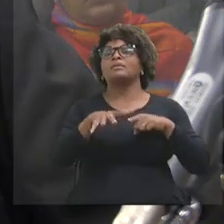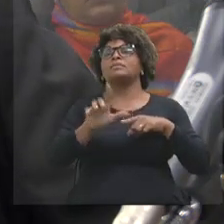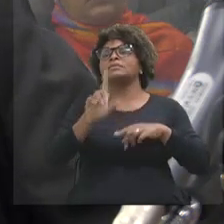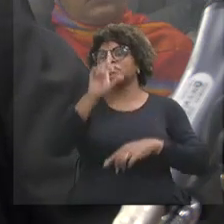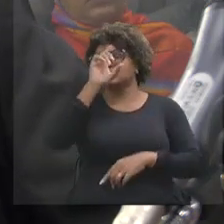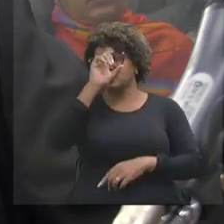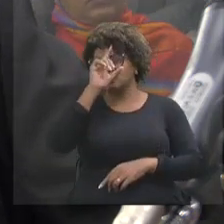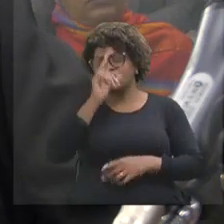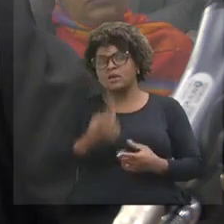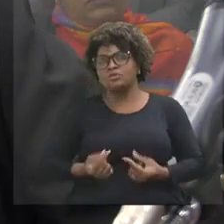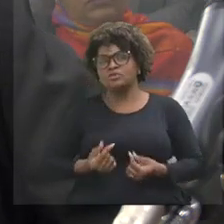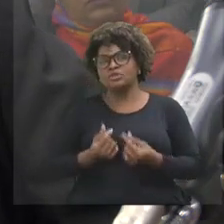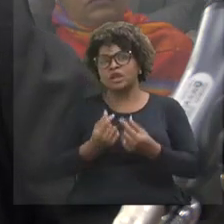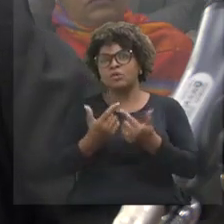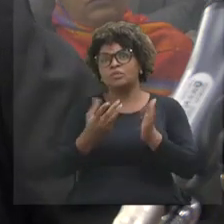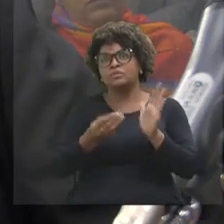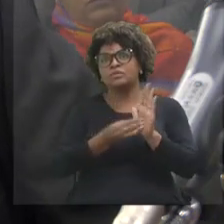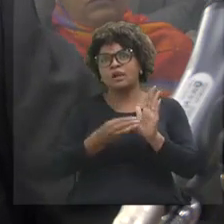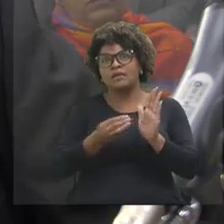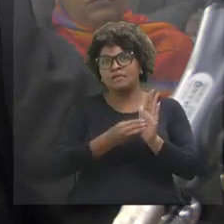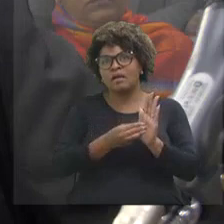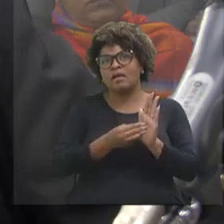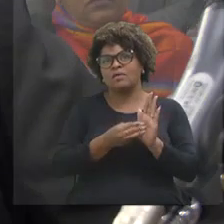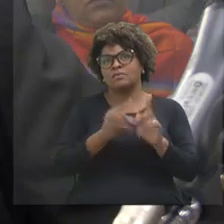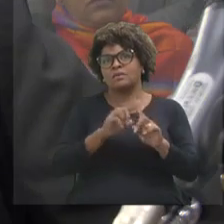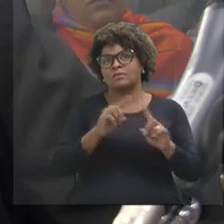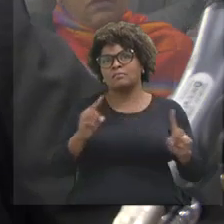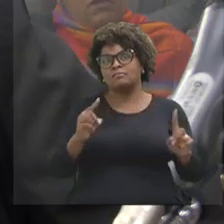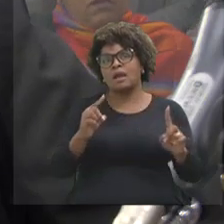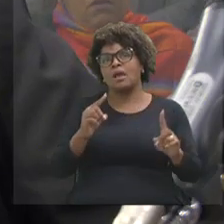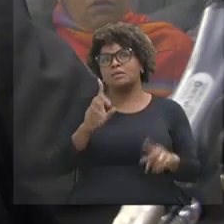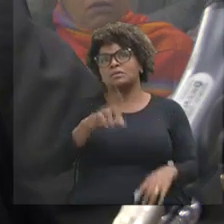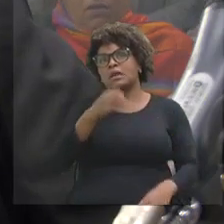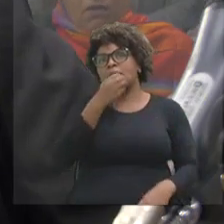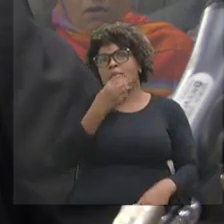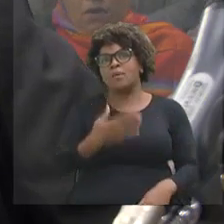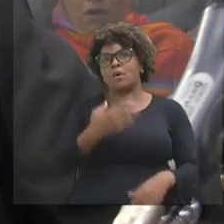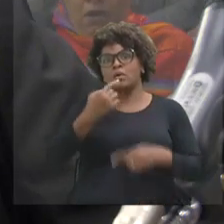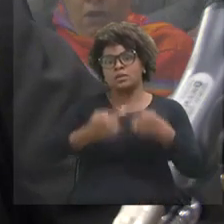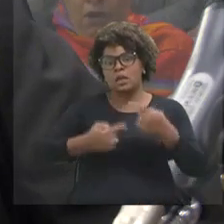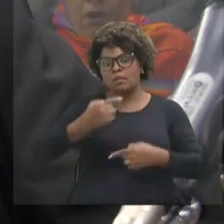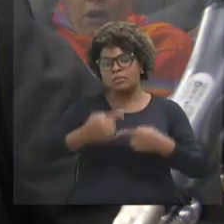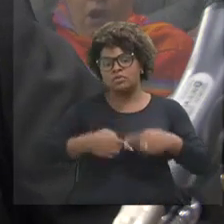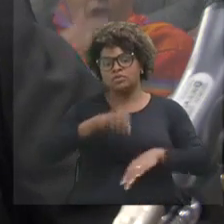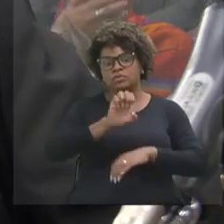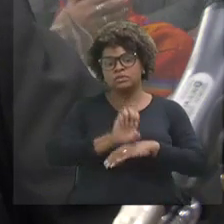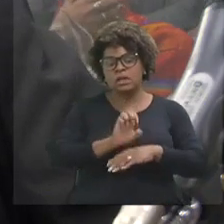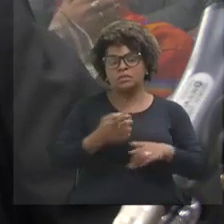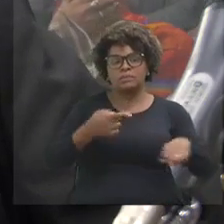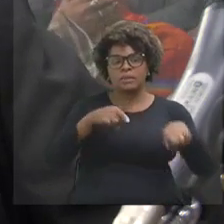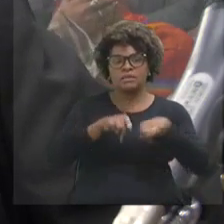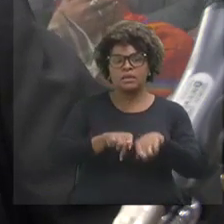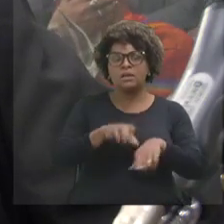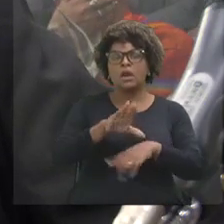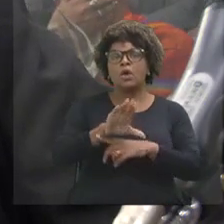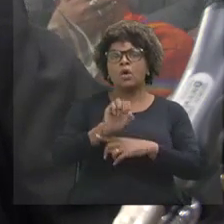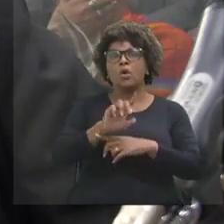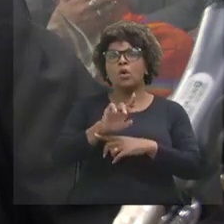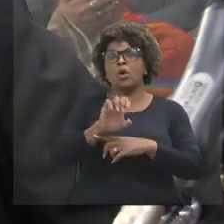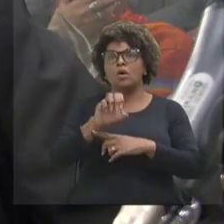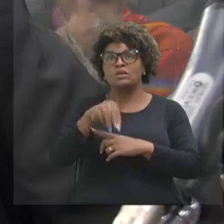questão recurso financeiro insuficiente mas graças a política do estado em parceria com coseis a gente está revendo agora